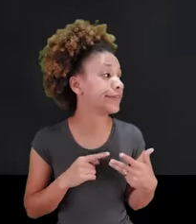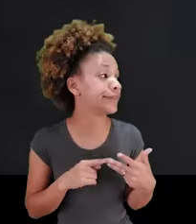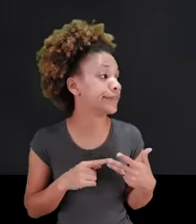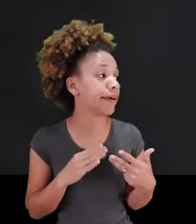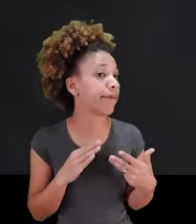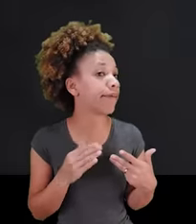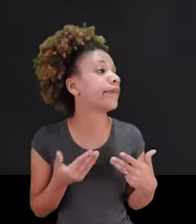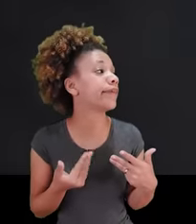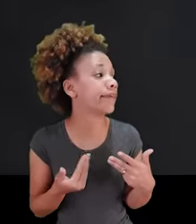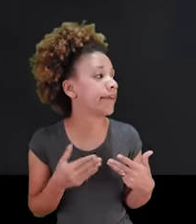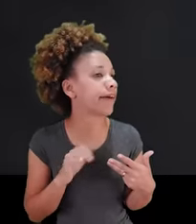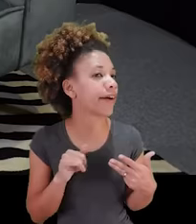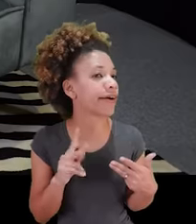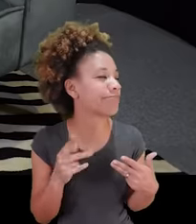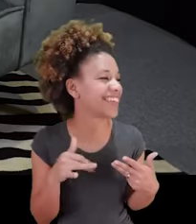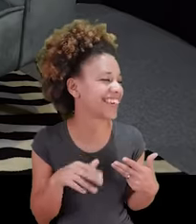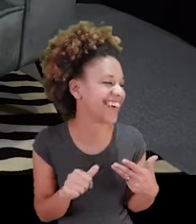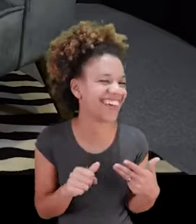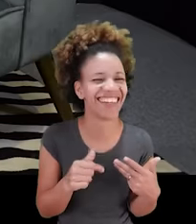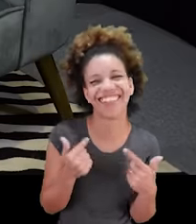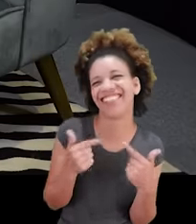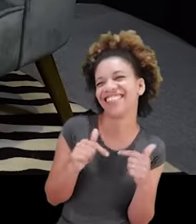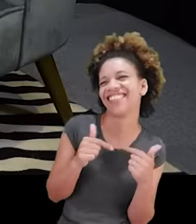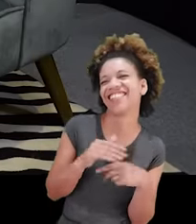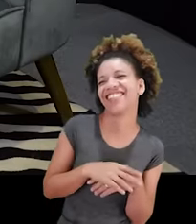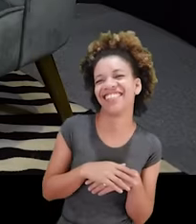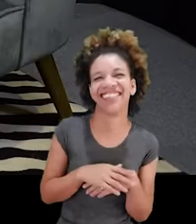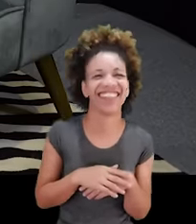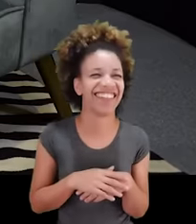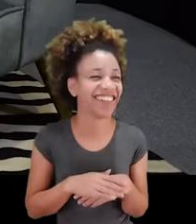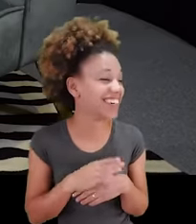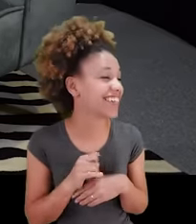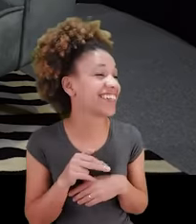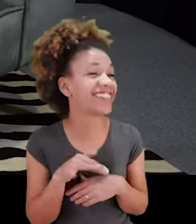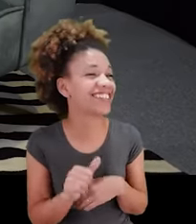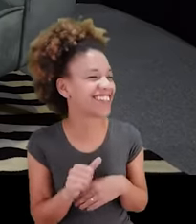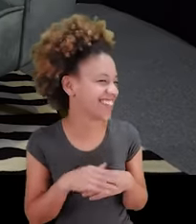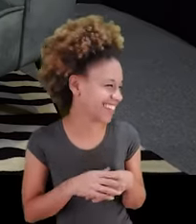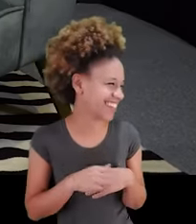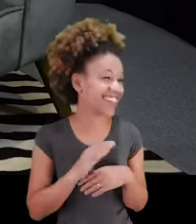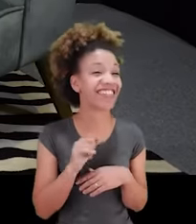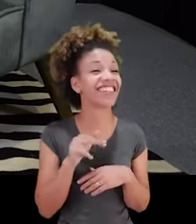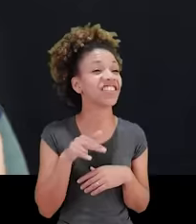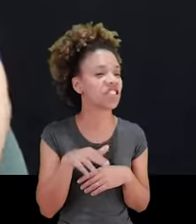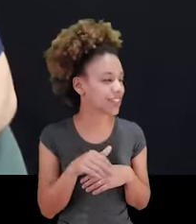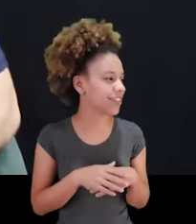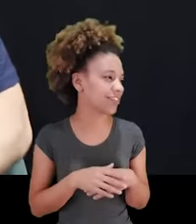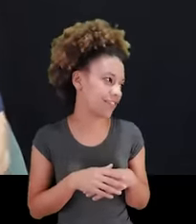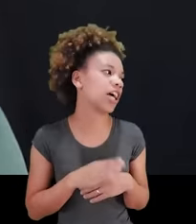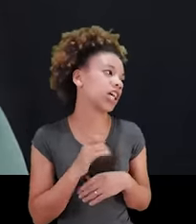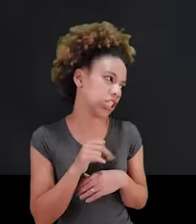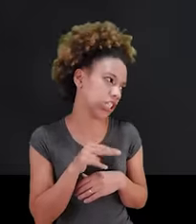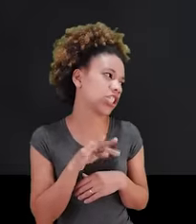aí, Raminhos. Pensar um bocadinho. Cara, começa a falar um bocado. Que... É o Raminhos. Cristina. Ah,